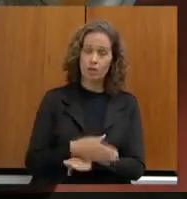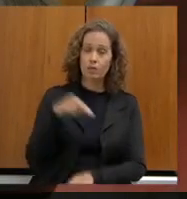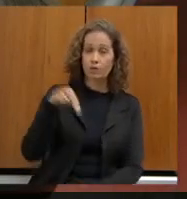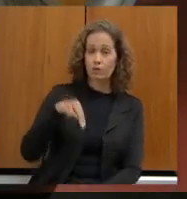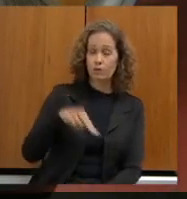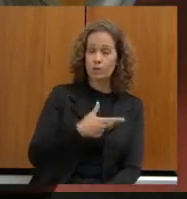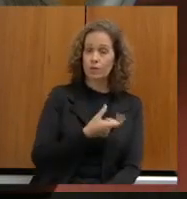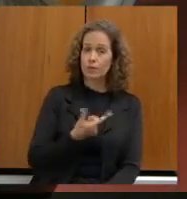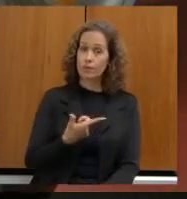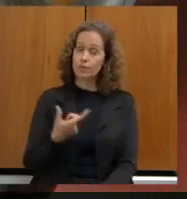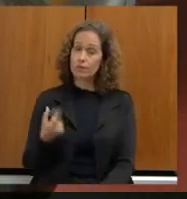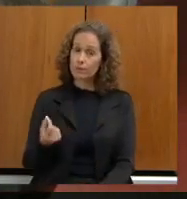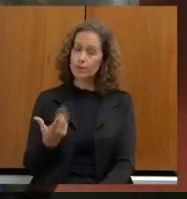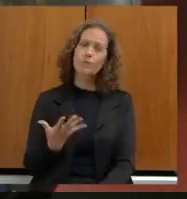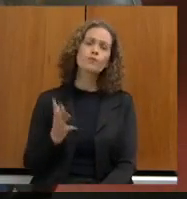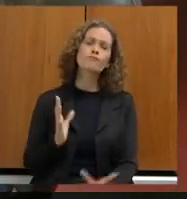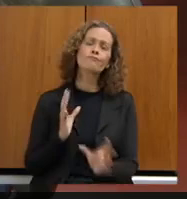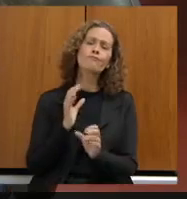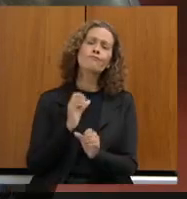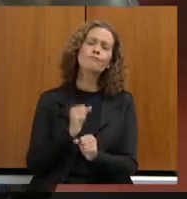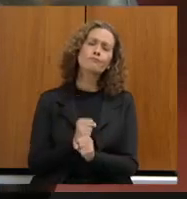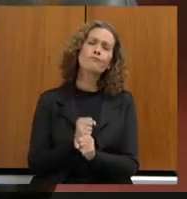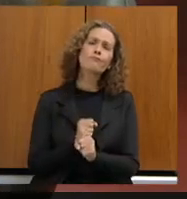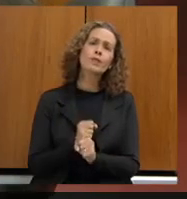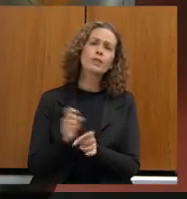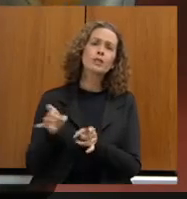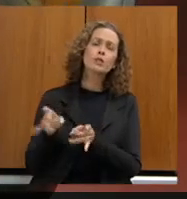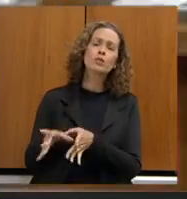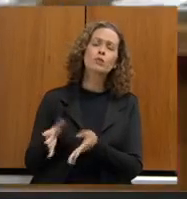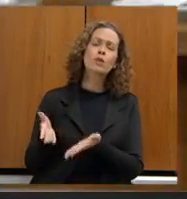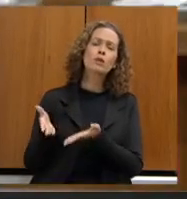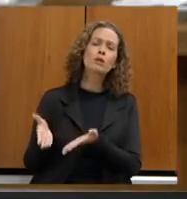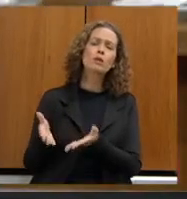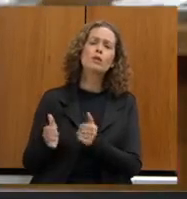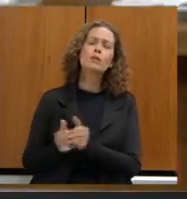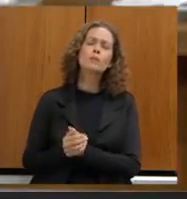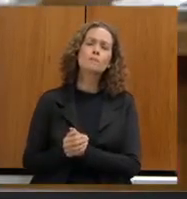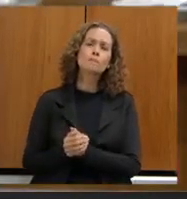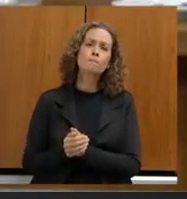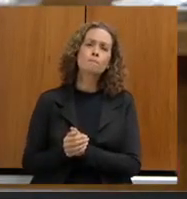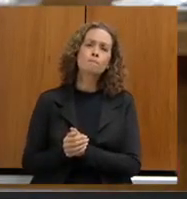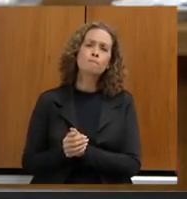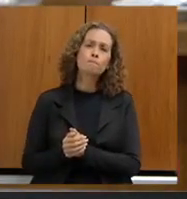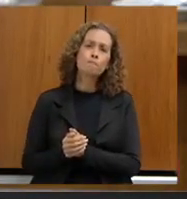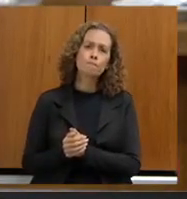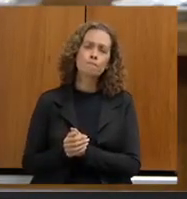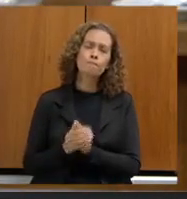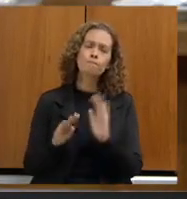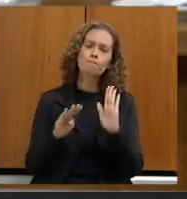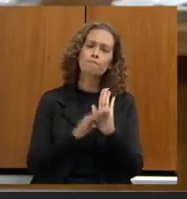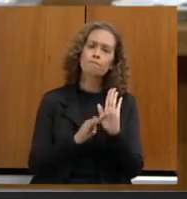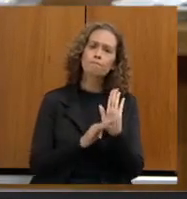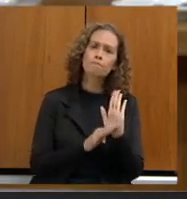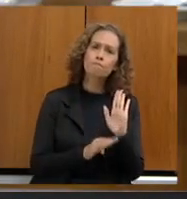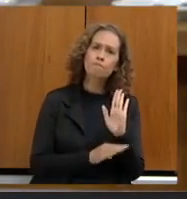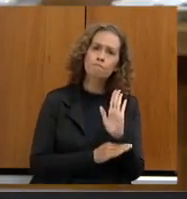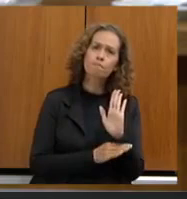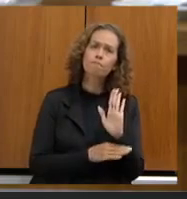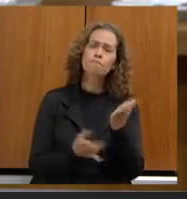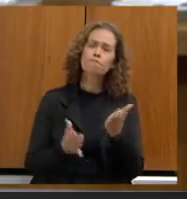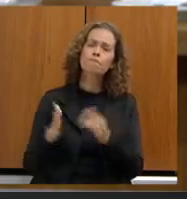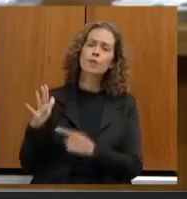2020 o número de excedentes ali Oi Vado para a cofins